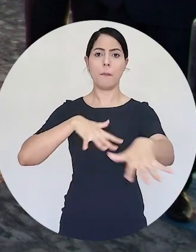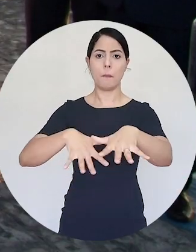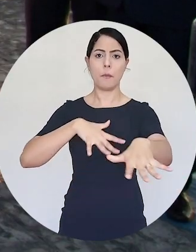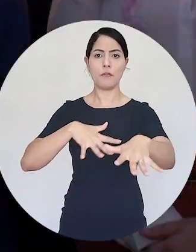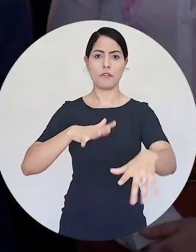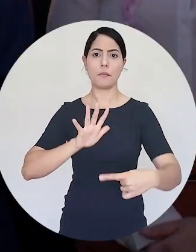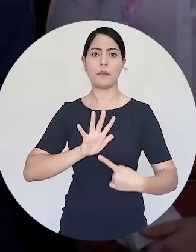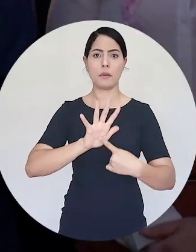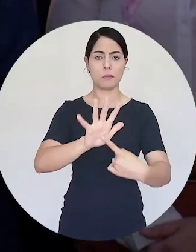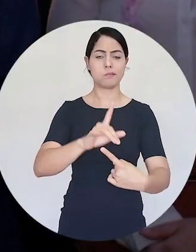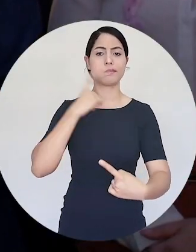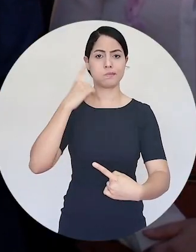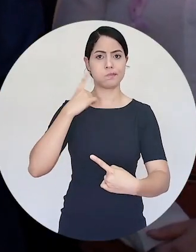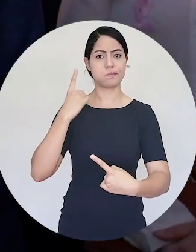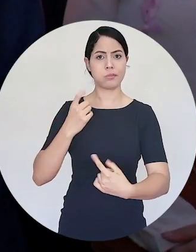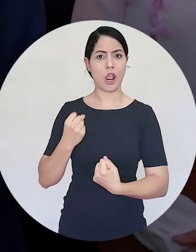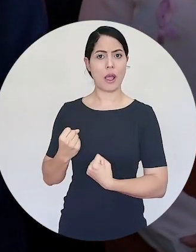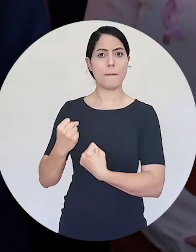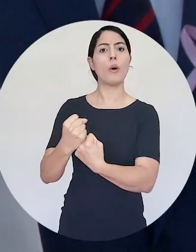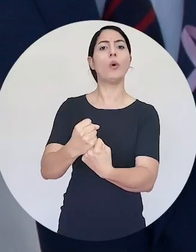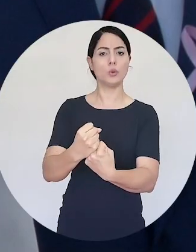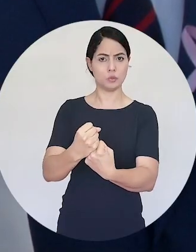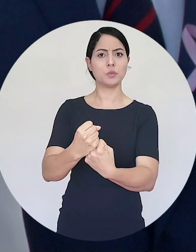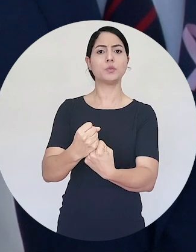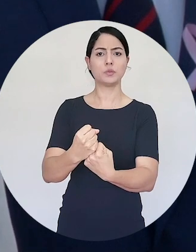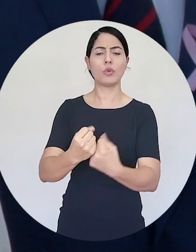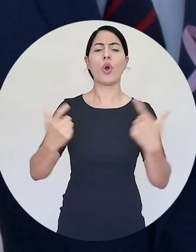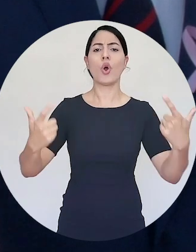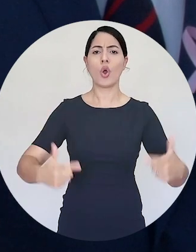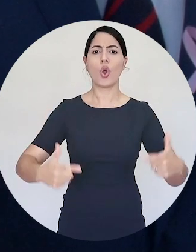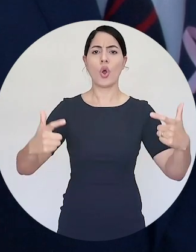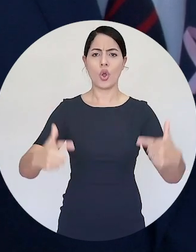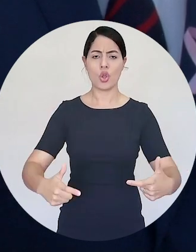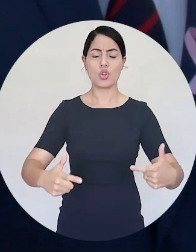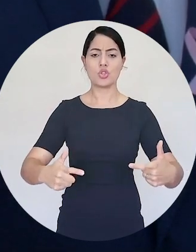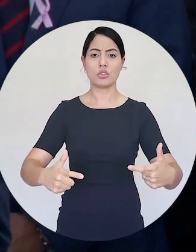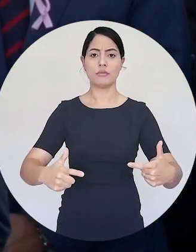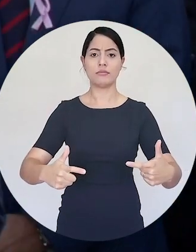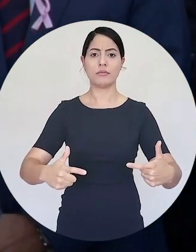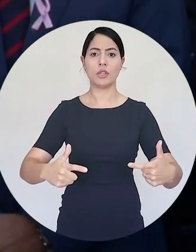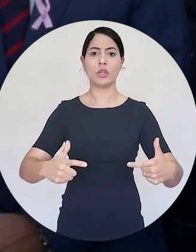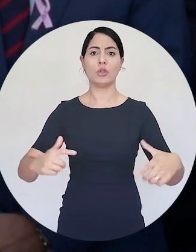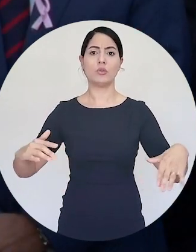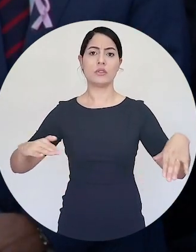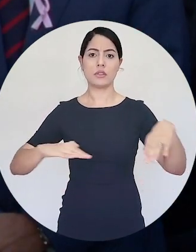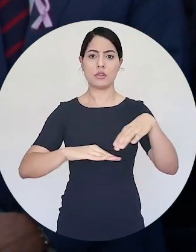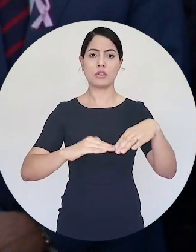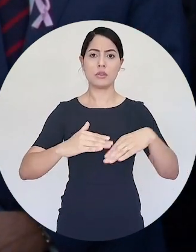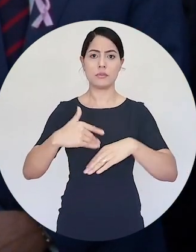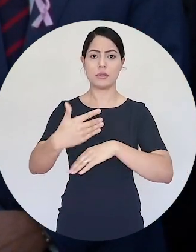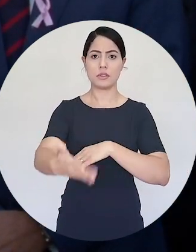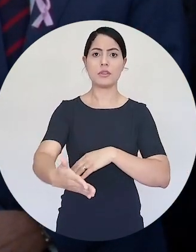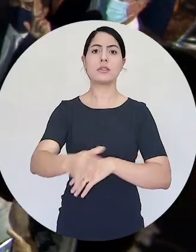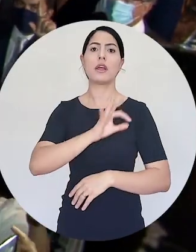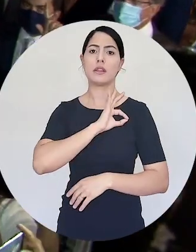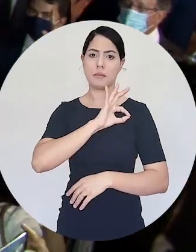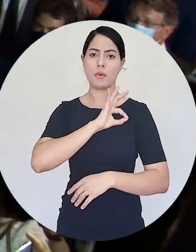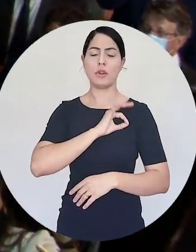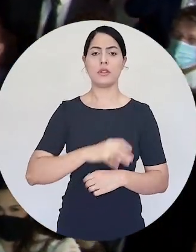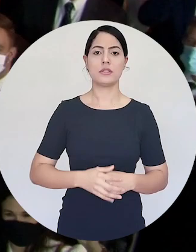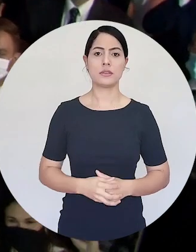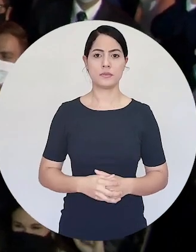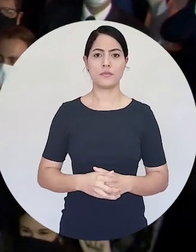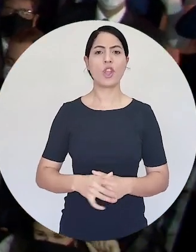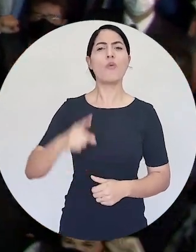desagravo público em favor dos advogados e advogadas agredidos aconteceu no estacionamento externo da Central de Polícia.